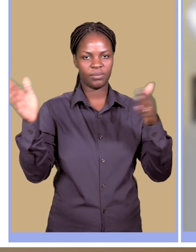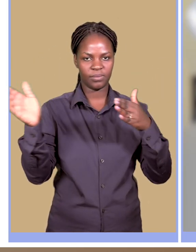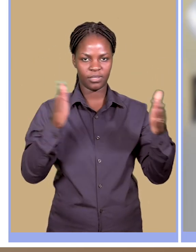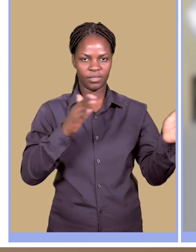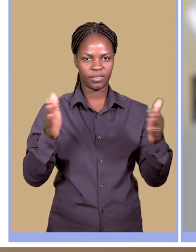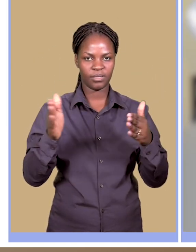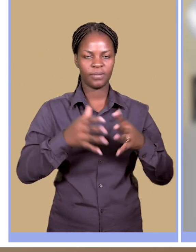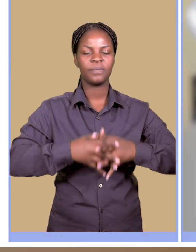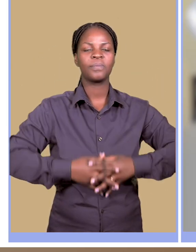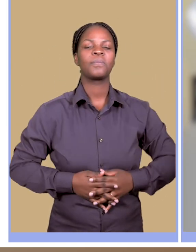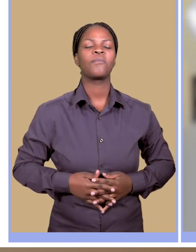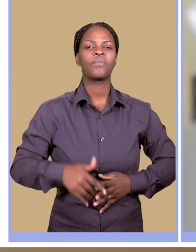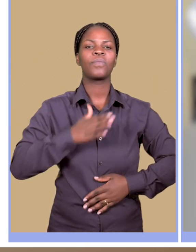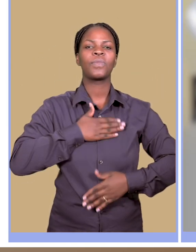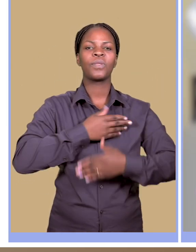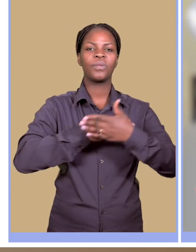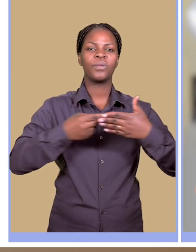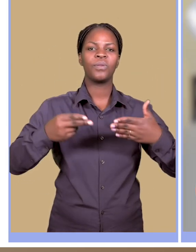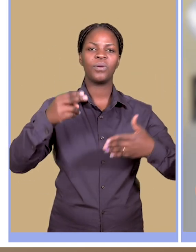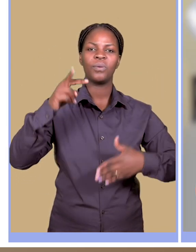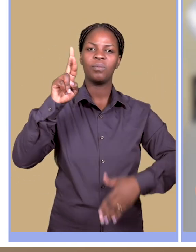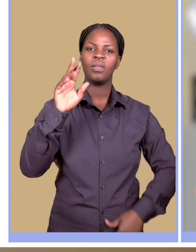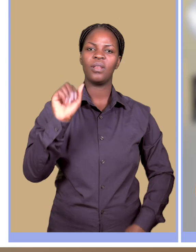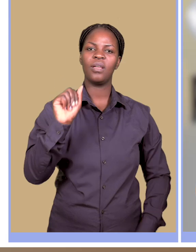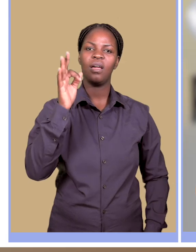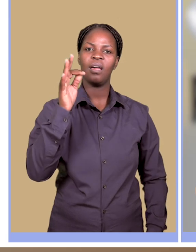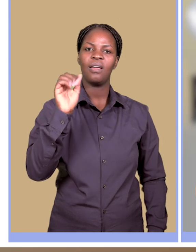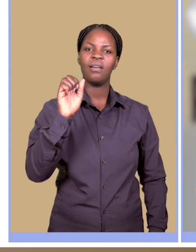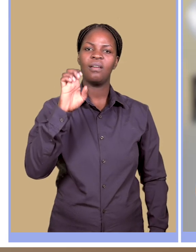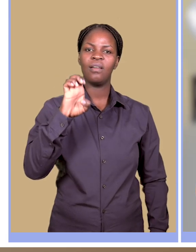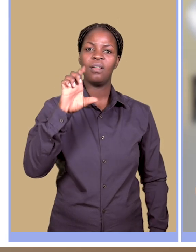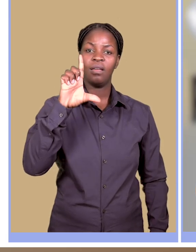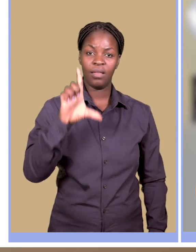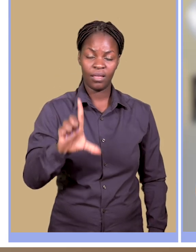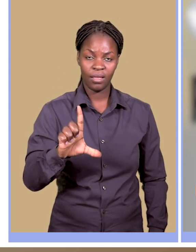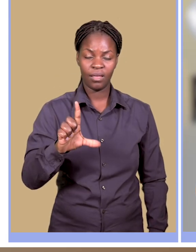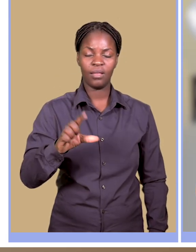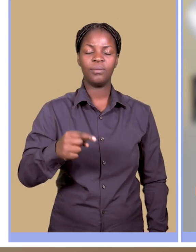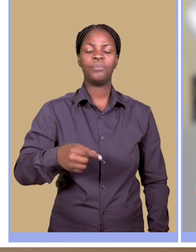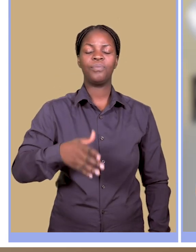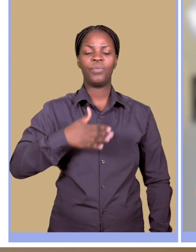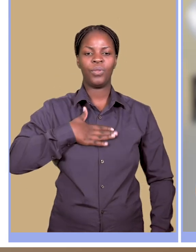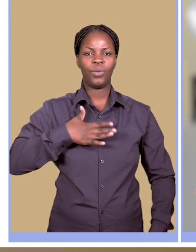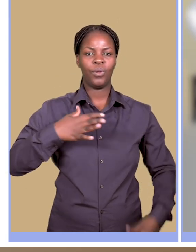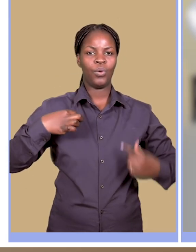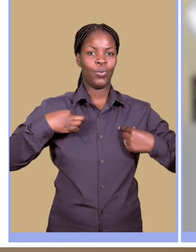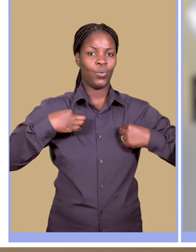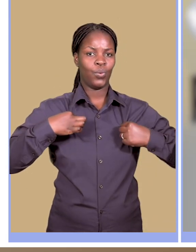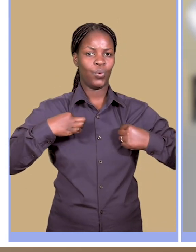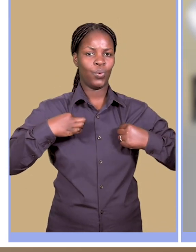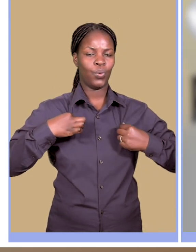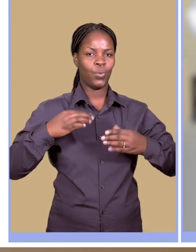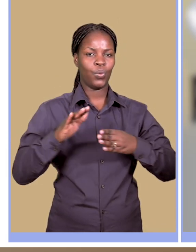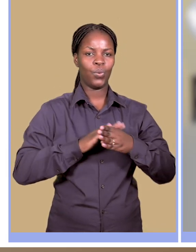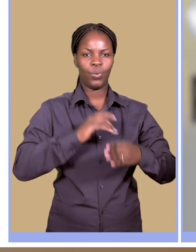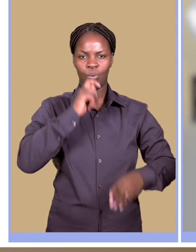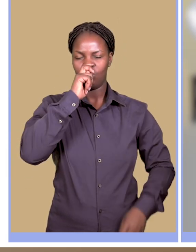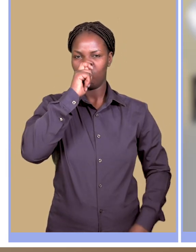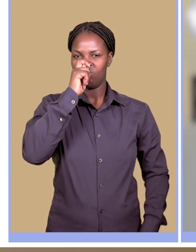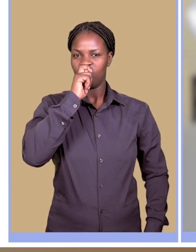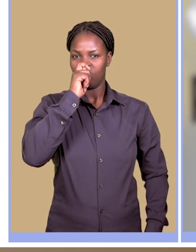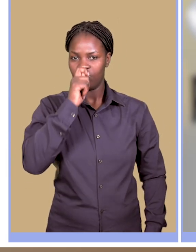climáticas. Sou Rafael Bata, estou vestido com uma camisa de cor de rosa,